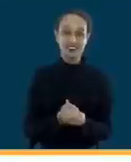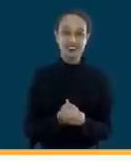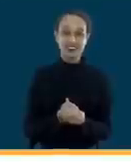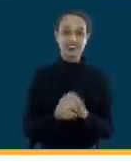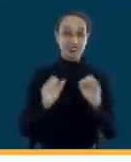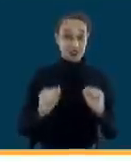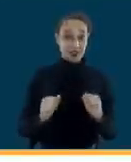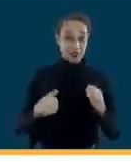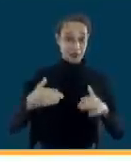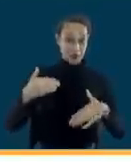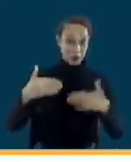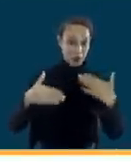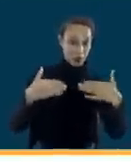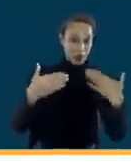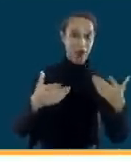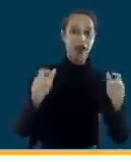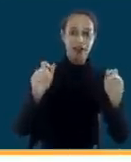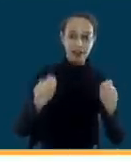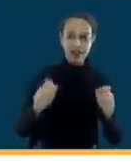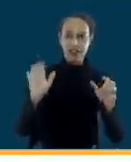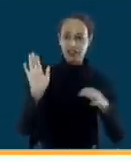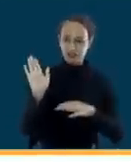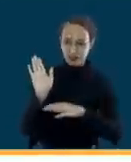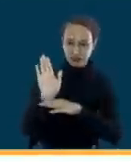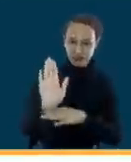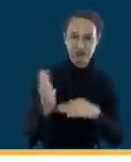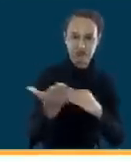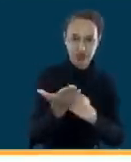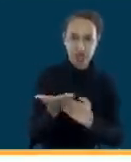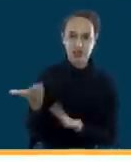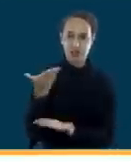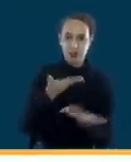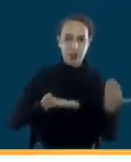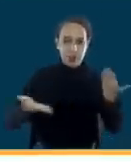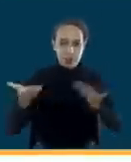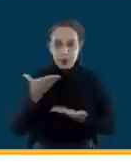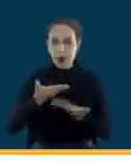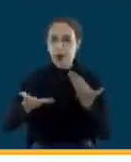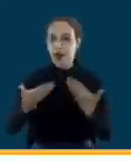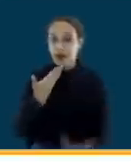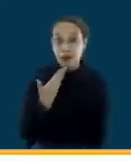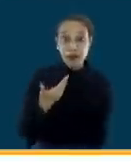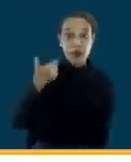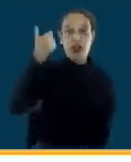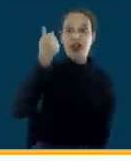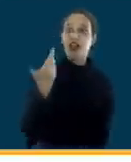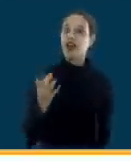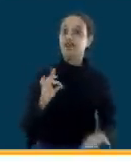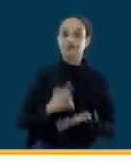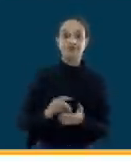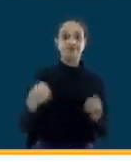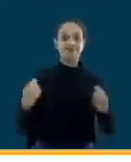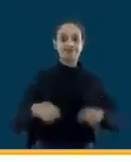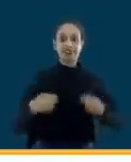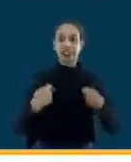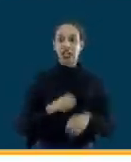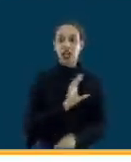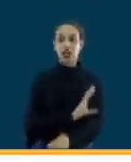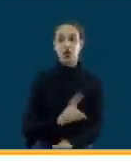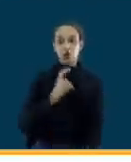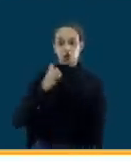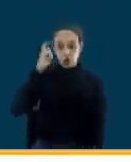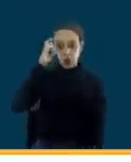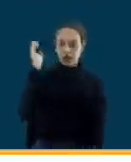poder colaborar mais ainda da melhor forma possível com a verdadeira necessidade cultural brasileira,